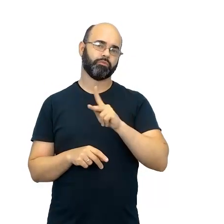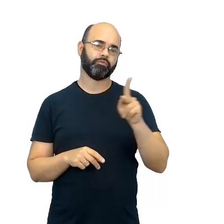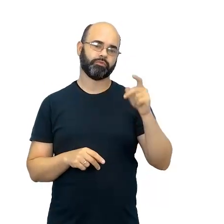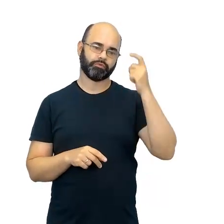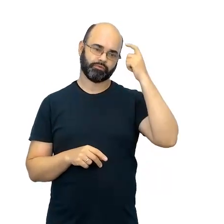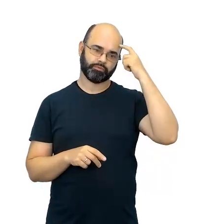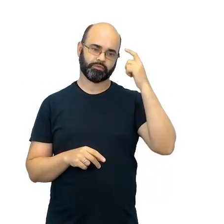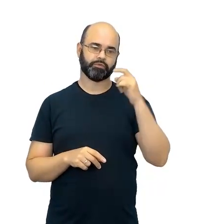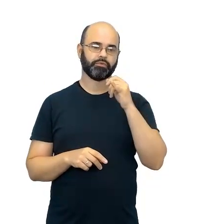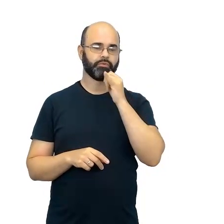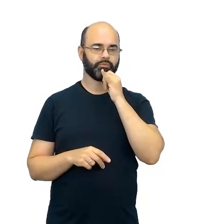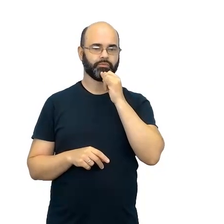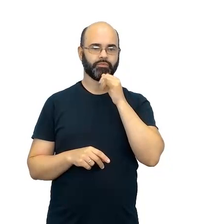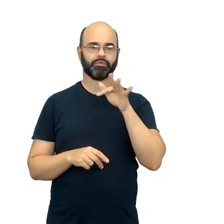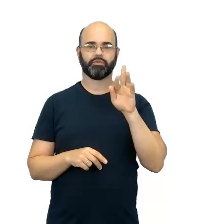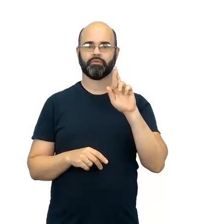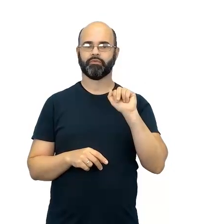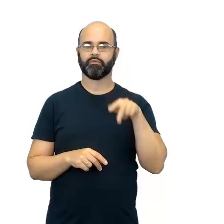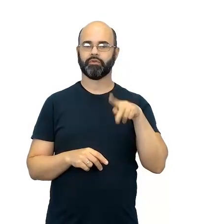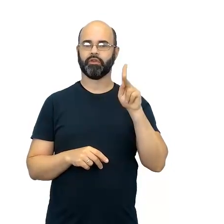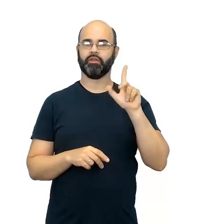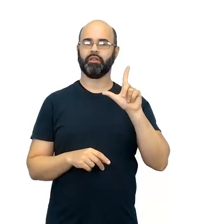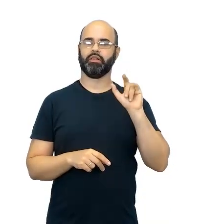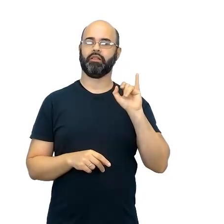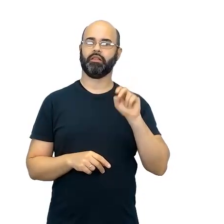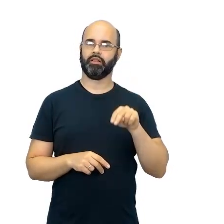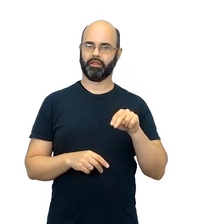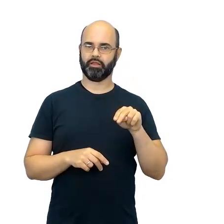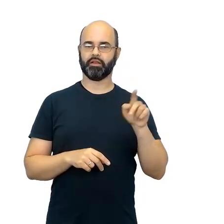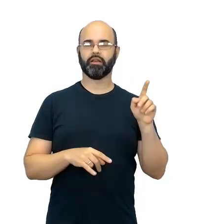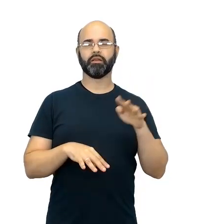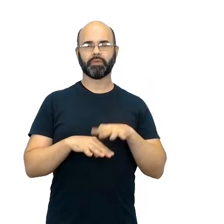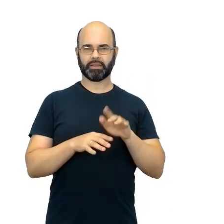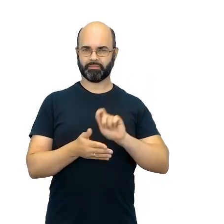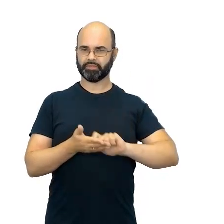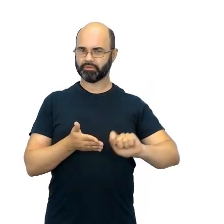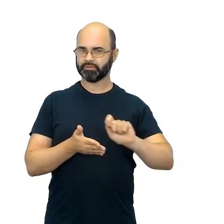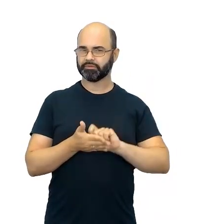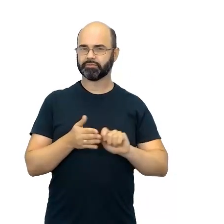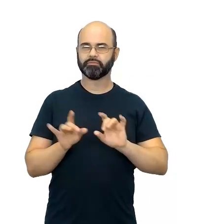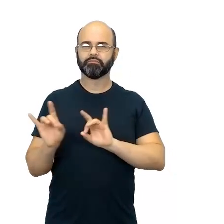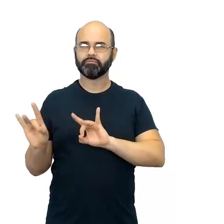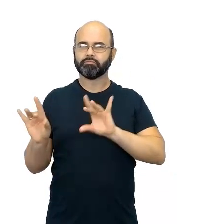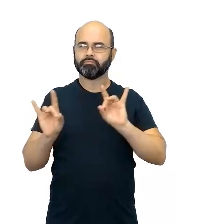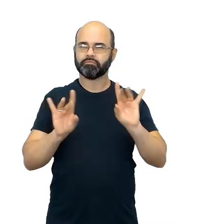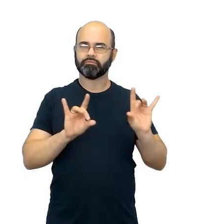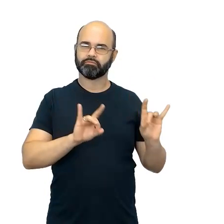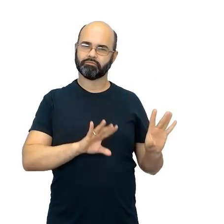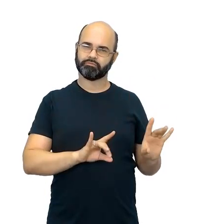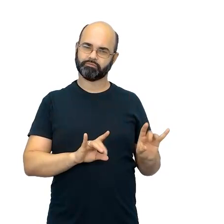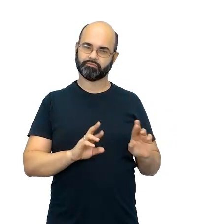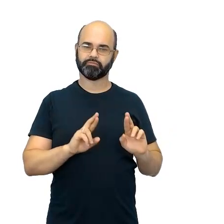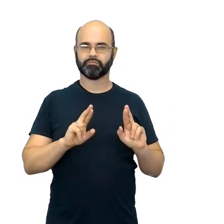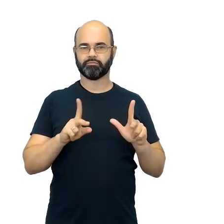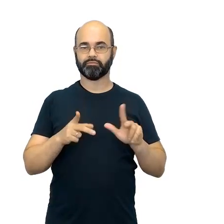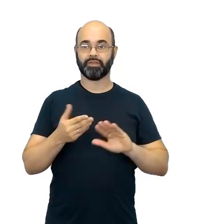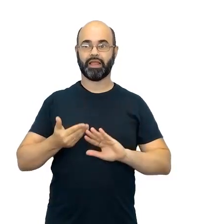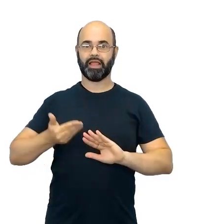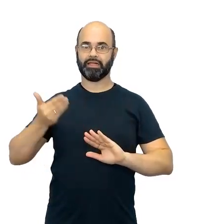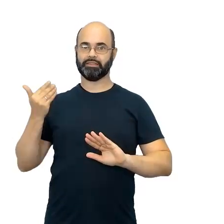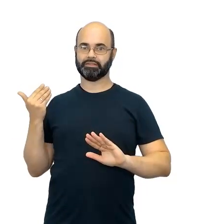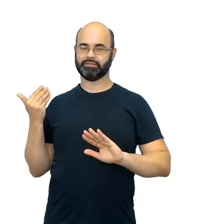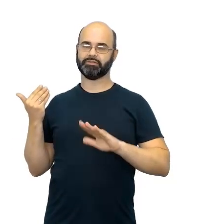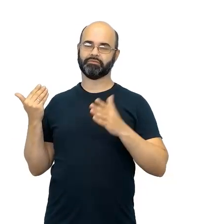Franklin, por exemplo, ele não tem uma escrita matemática detalhada, tão detalhada quanto a anterior,